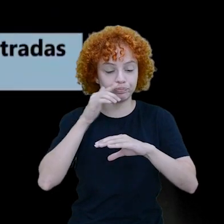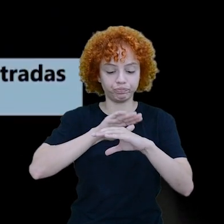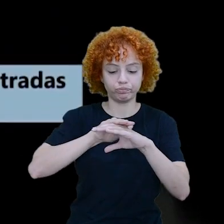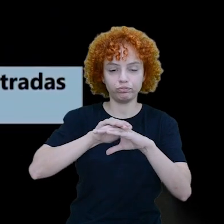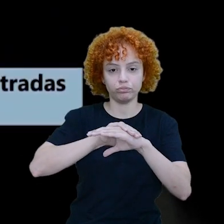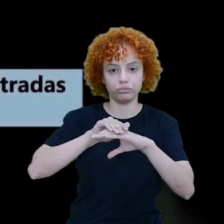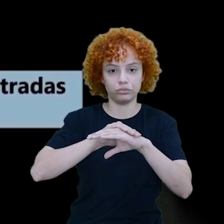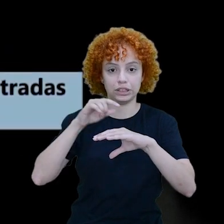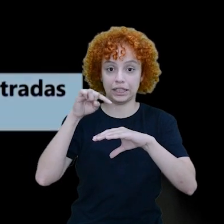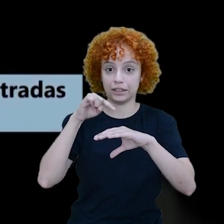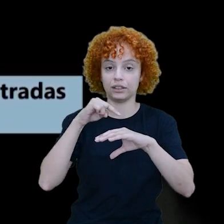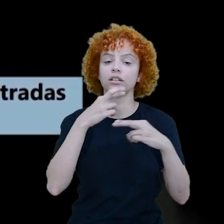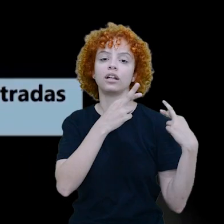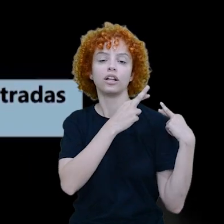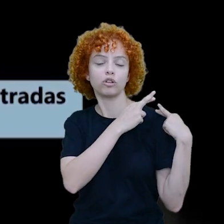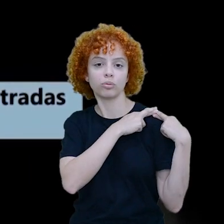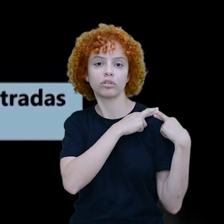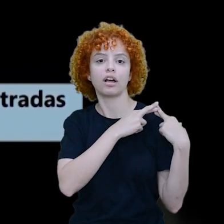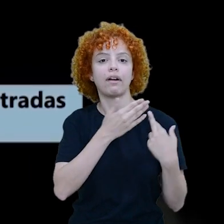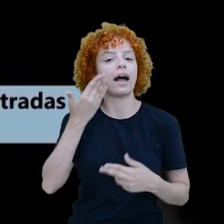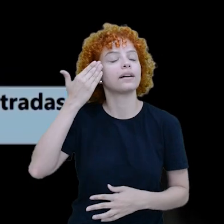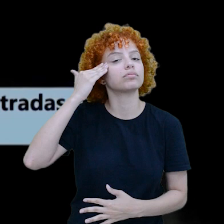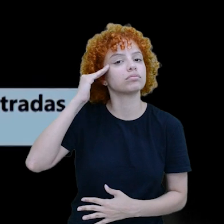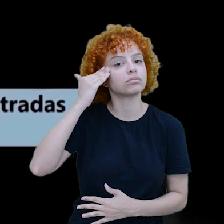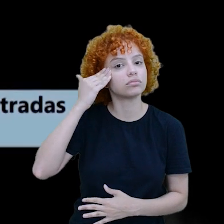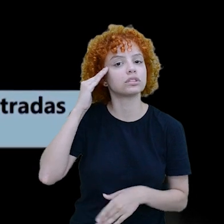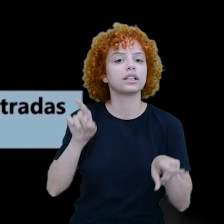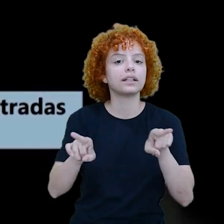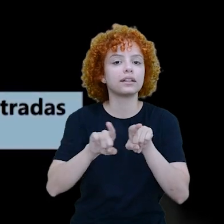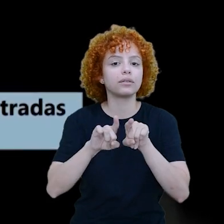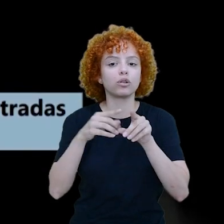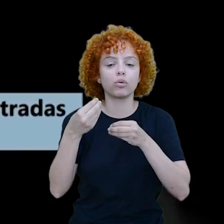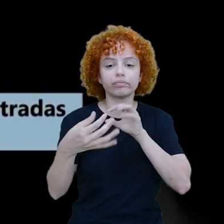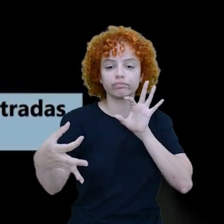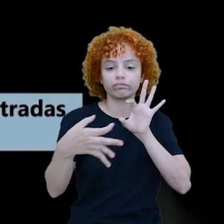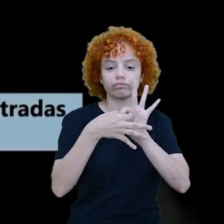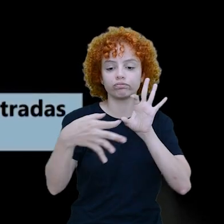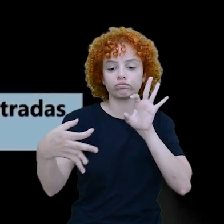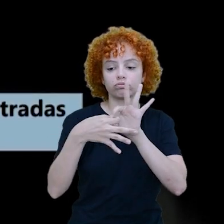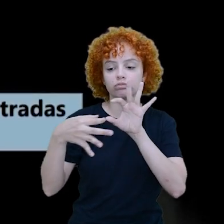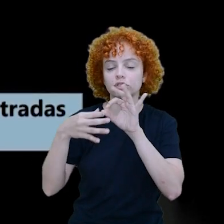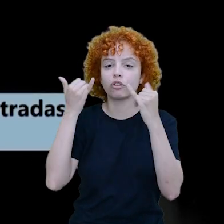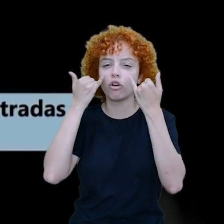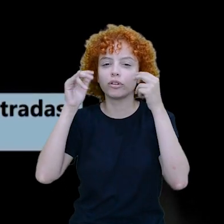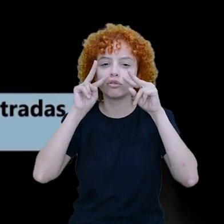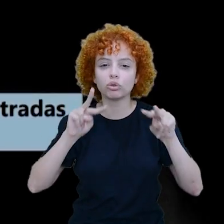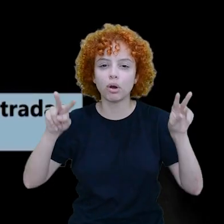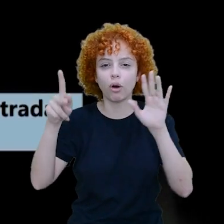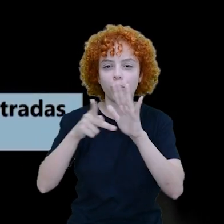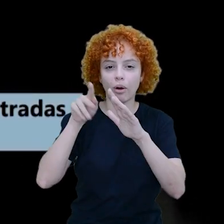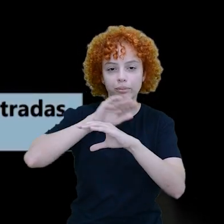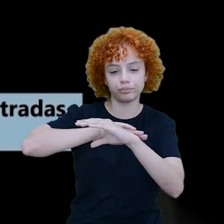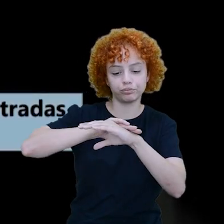lobo parietal. O lobo parietal está relacionado à interpretação e também à integração de informações visuais, aquelas que